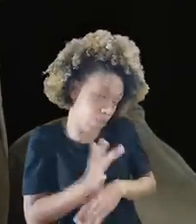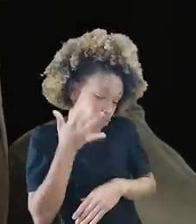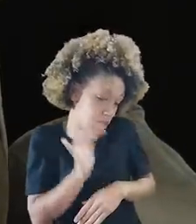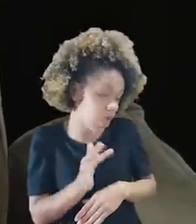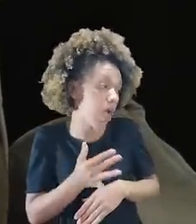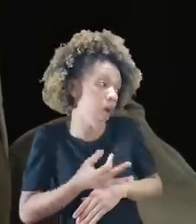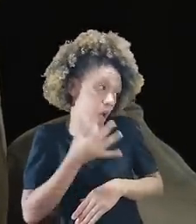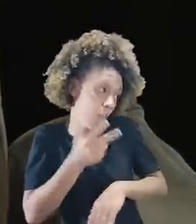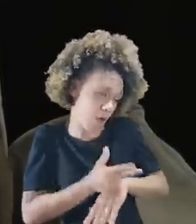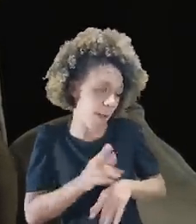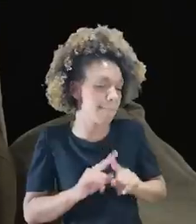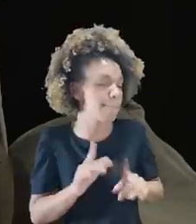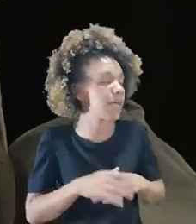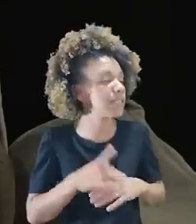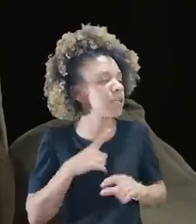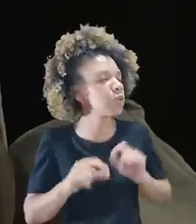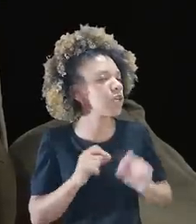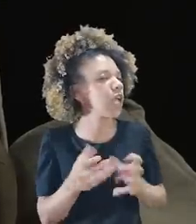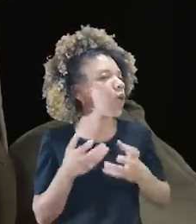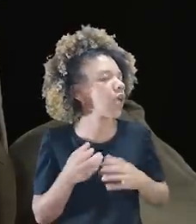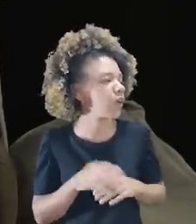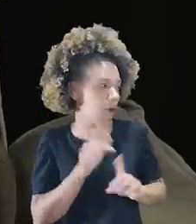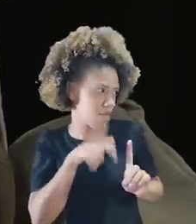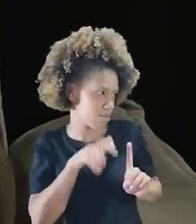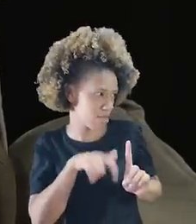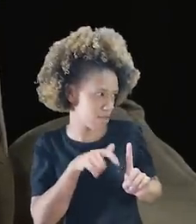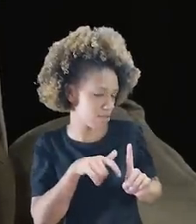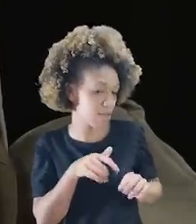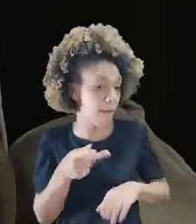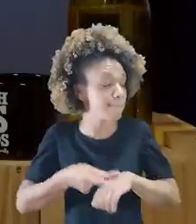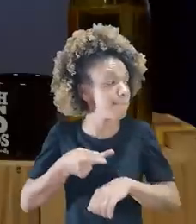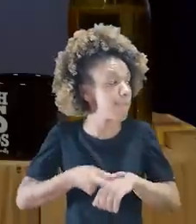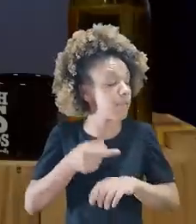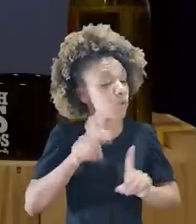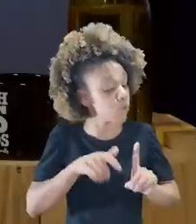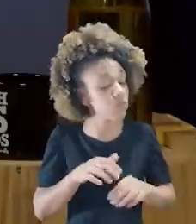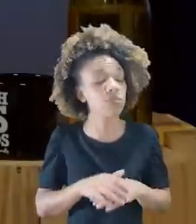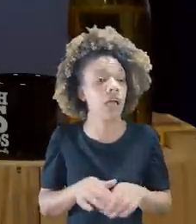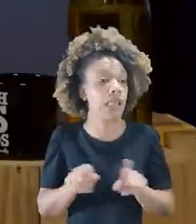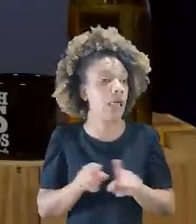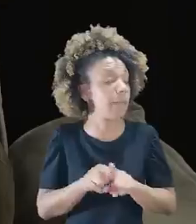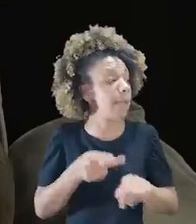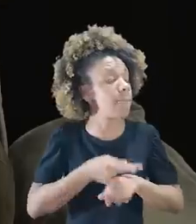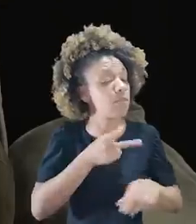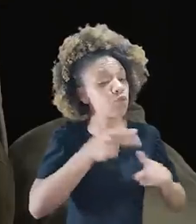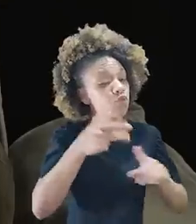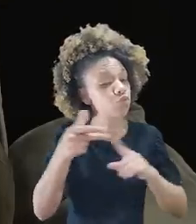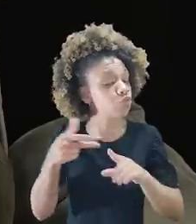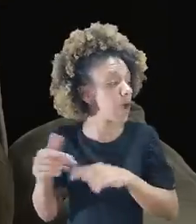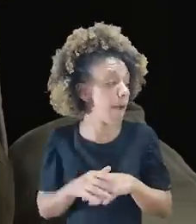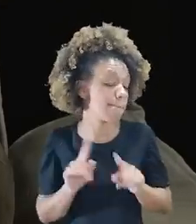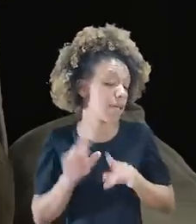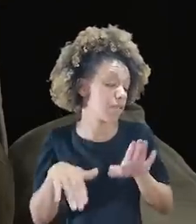acho isso eu acho que você tinha uma parada assim eu quero ser atriz tanto que você ganhou prêmio sendo atriz você é uma excelente atriz e tal eu acho que você